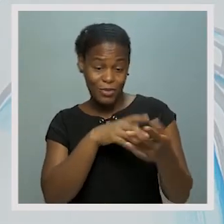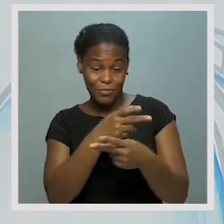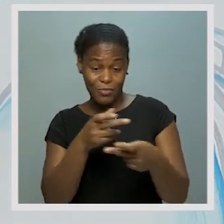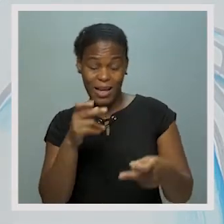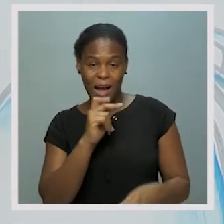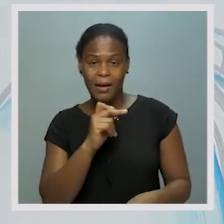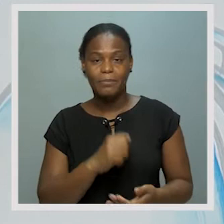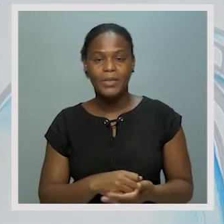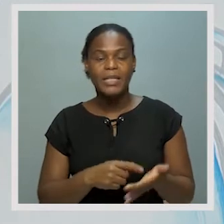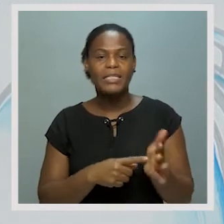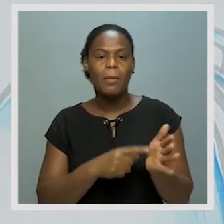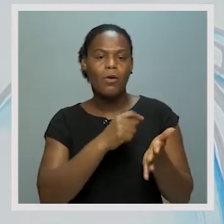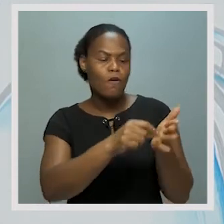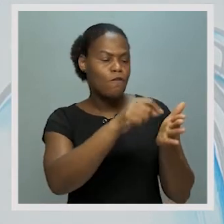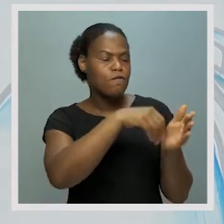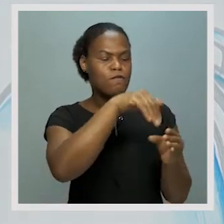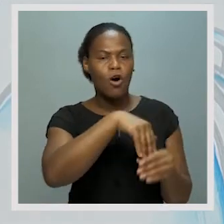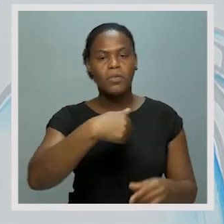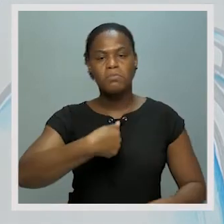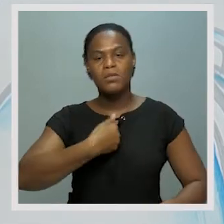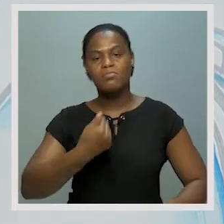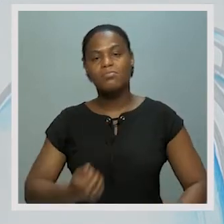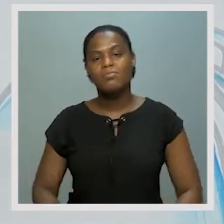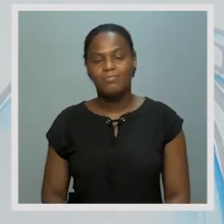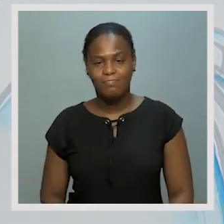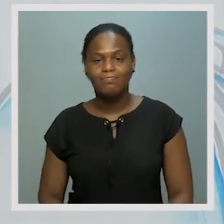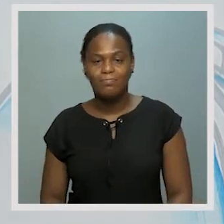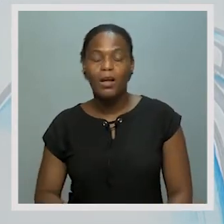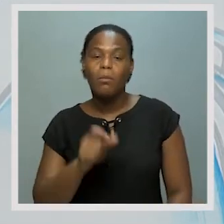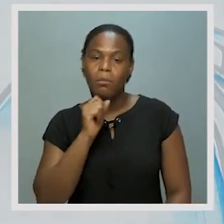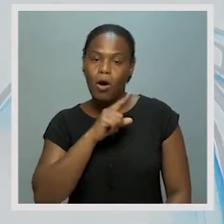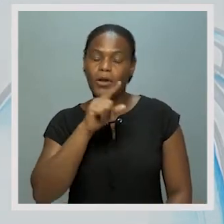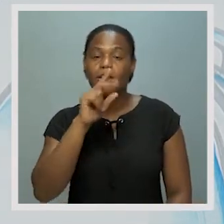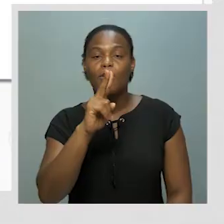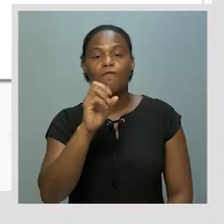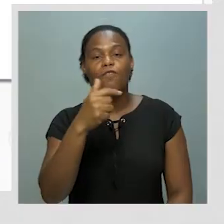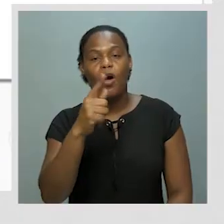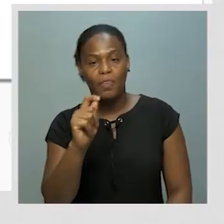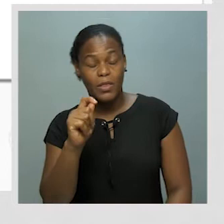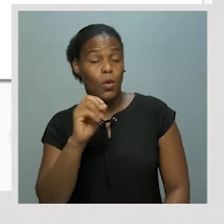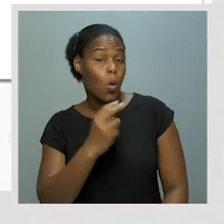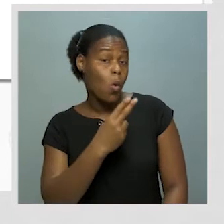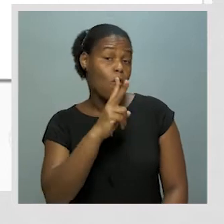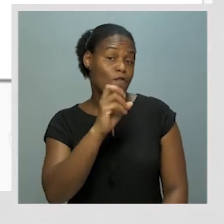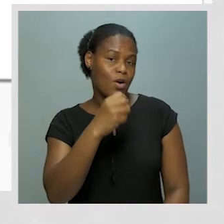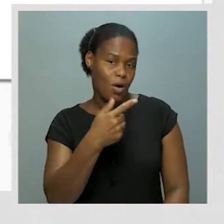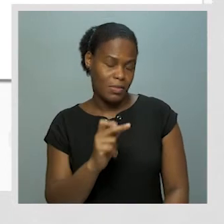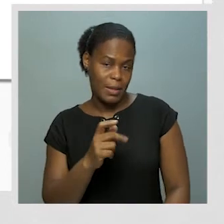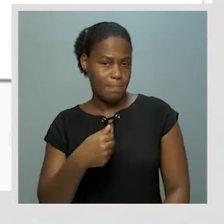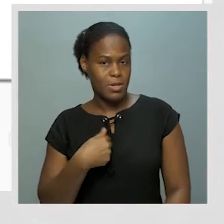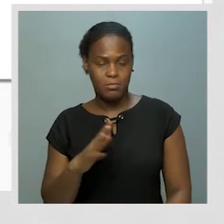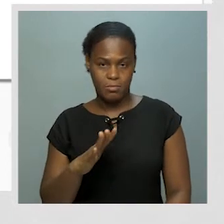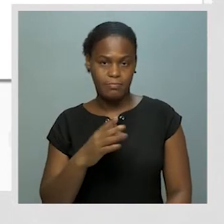Reparem, vote em mim. Ou se quiserem, vota em mim, também se faz. Depois temos a linha